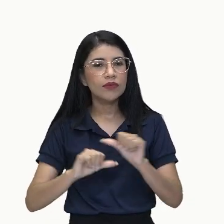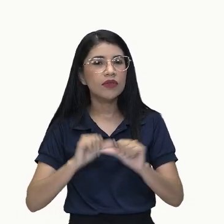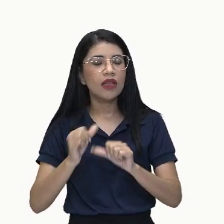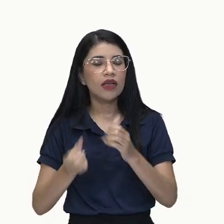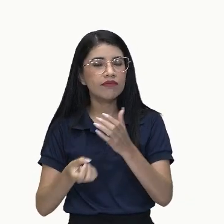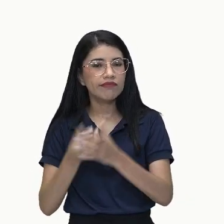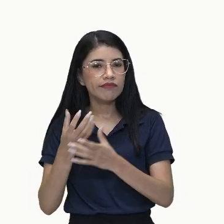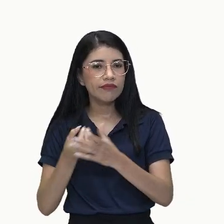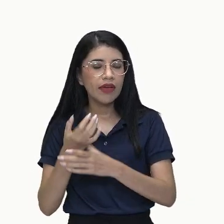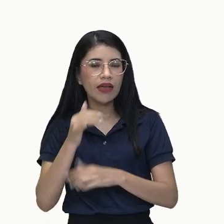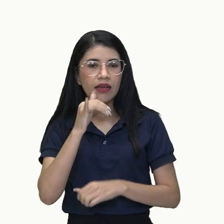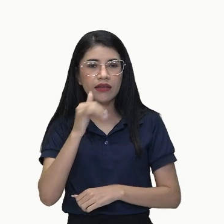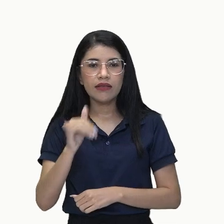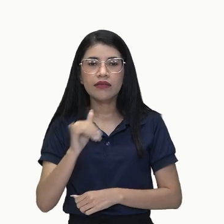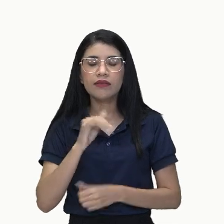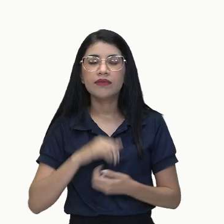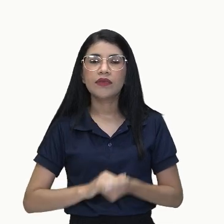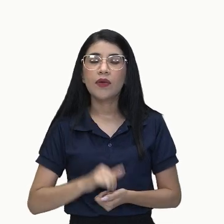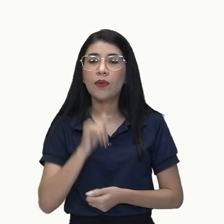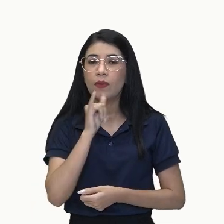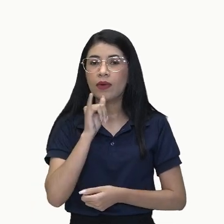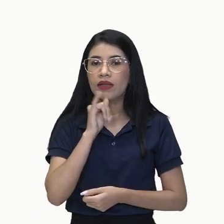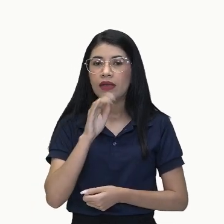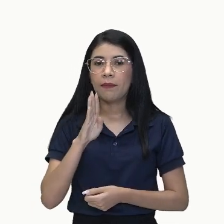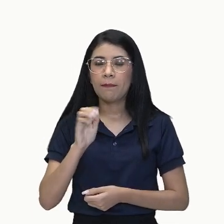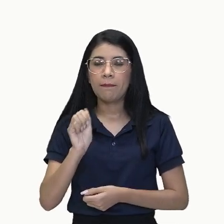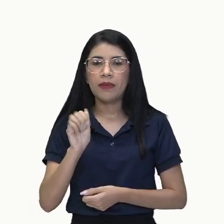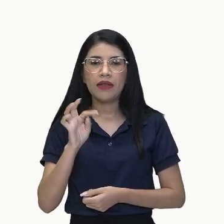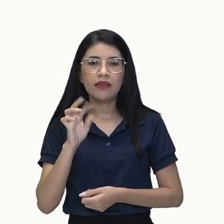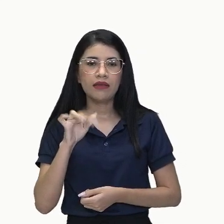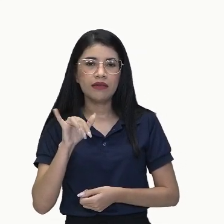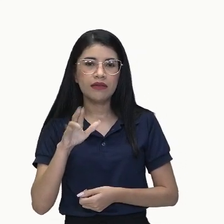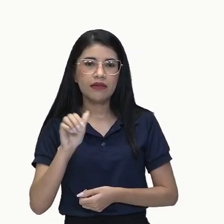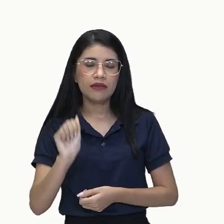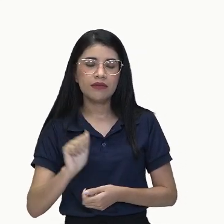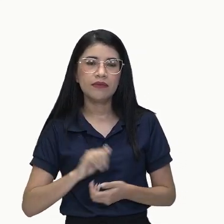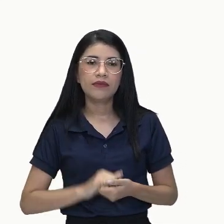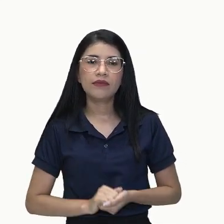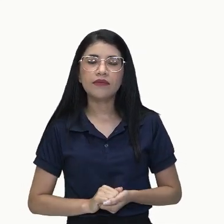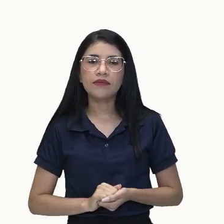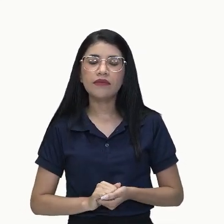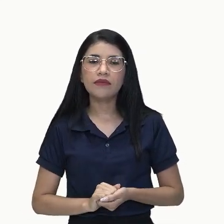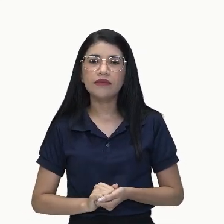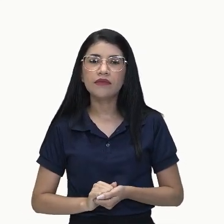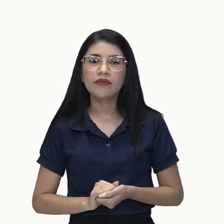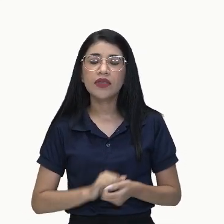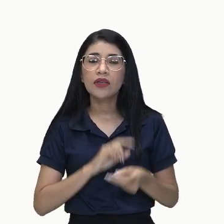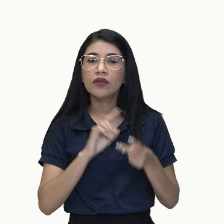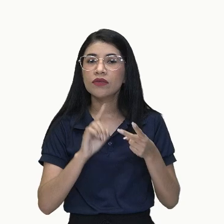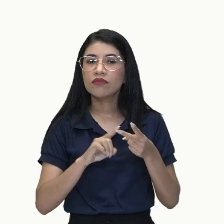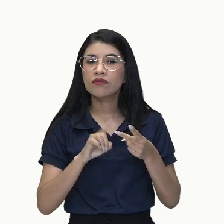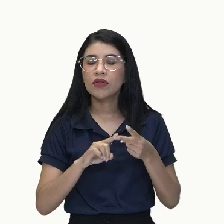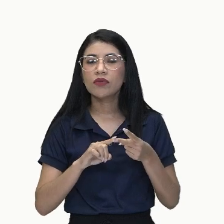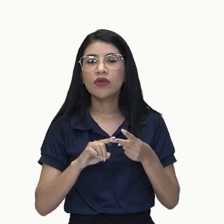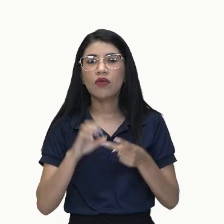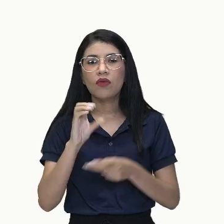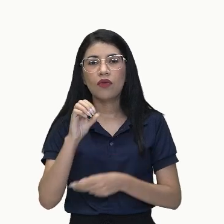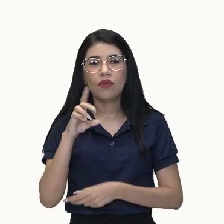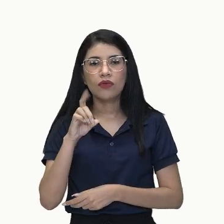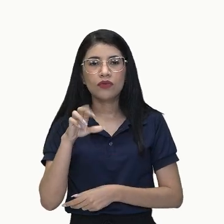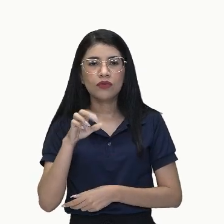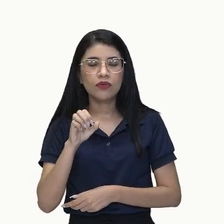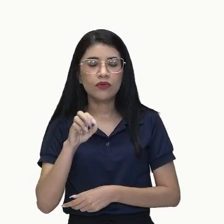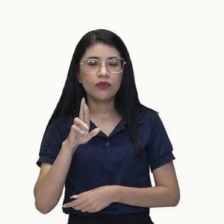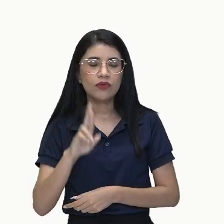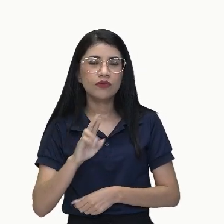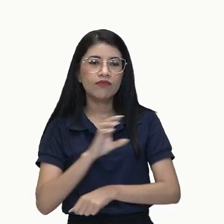fornecem energia elétrica. Como exemplo aí, eu tenho as baterias. Aí temos o condutor. Quem é o condutor? Ele vai ser